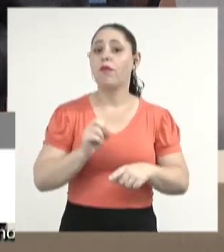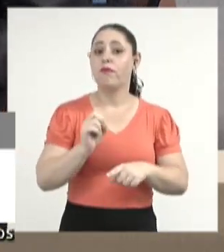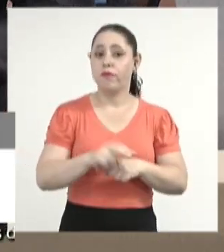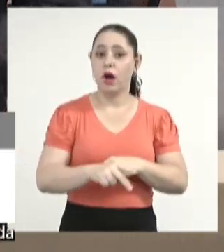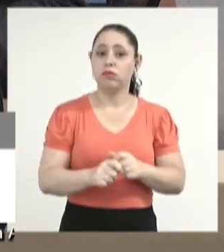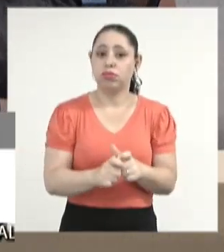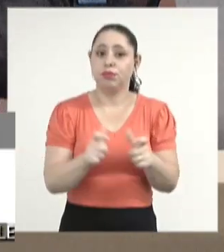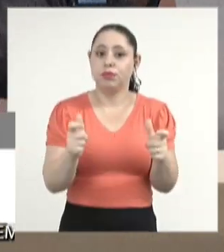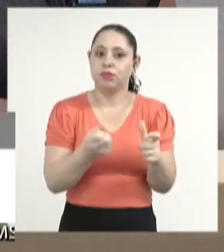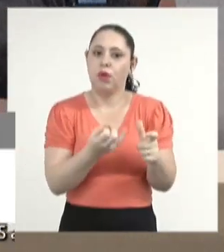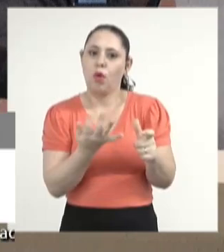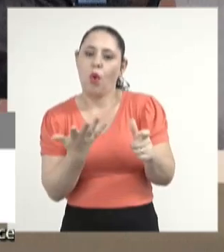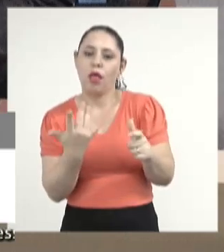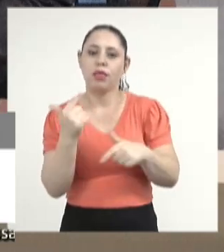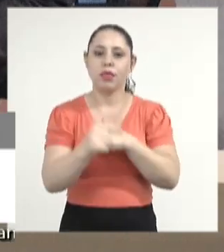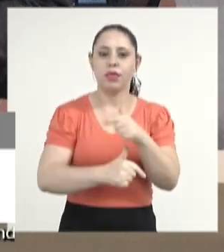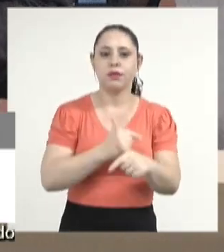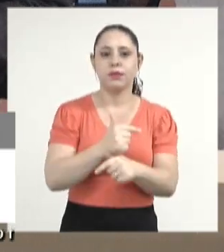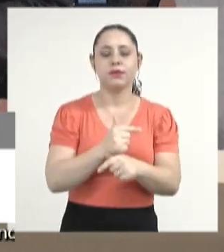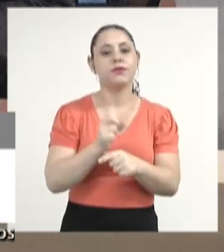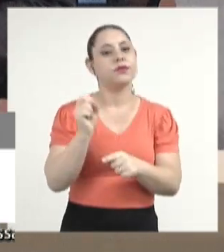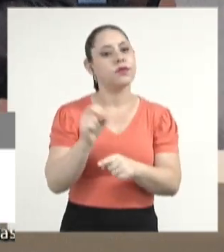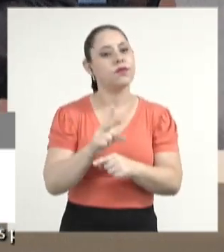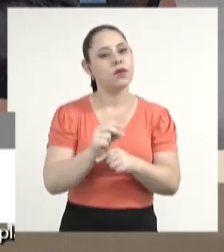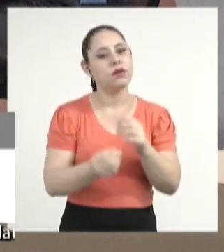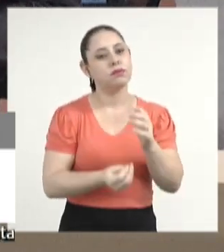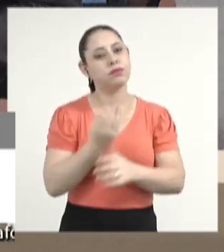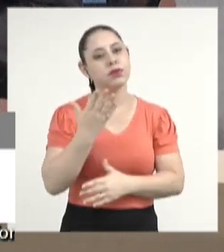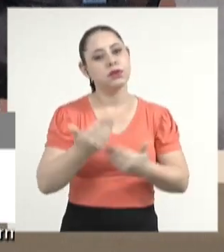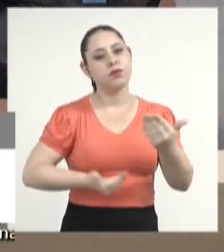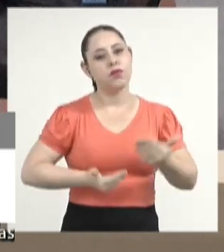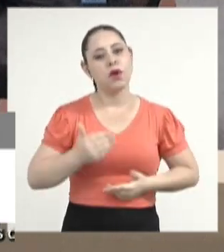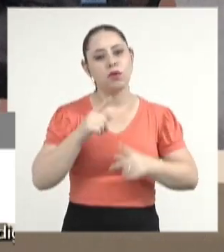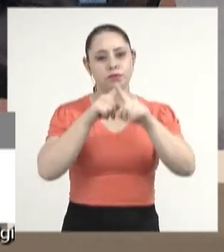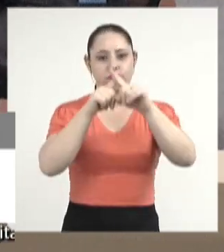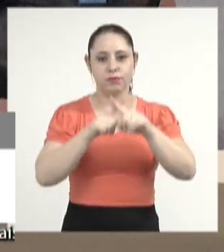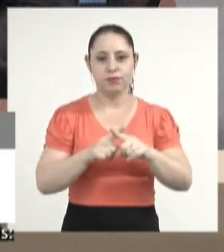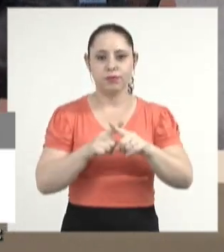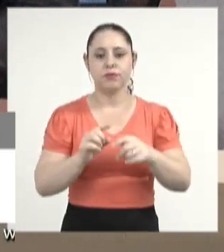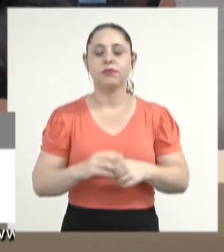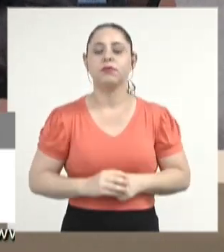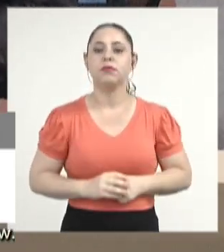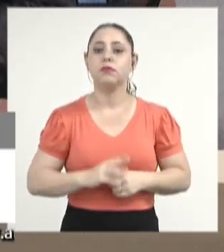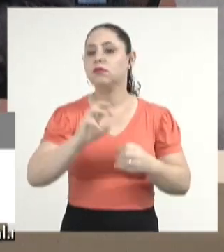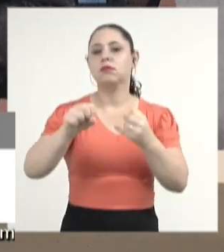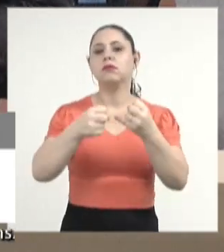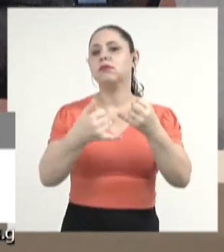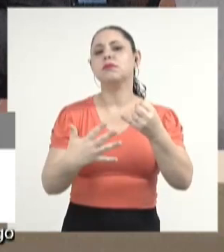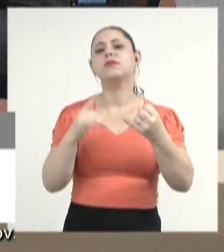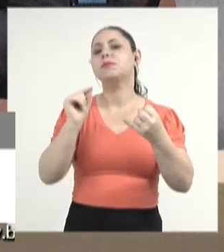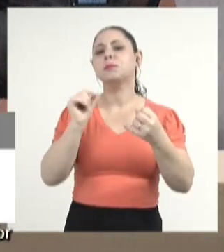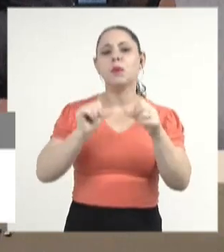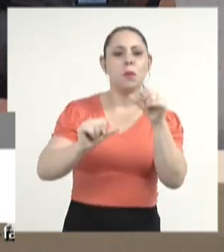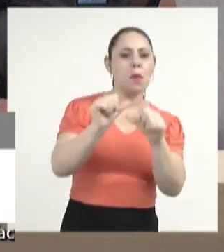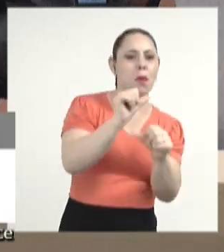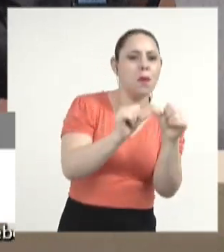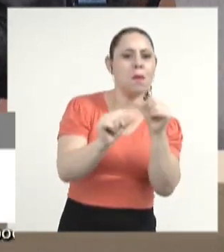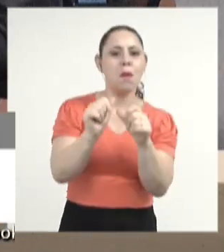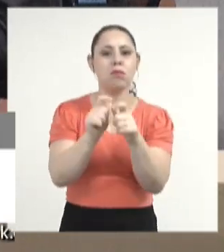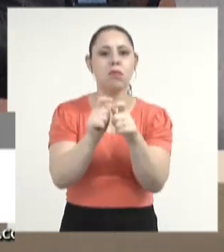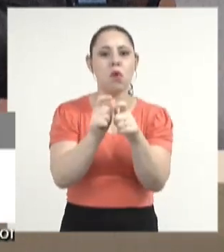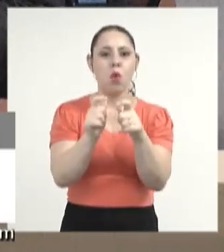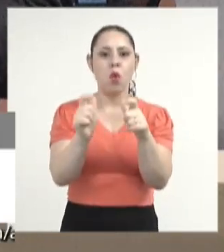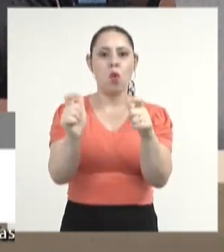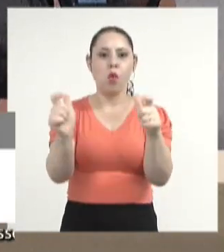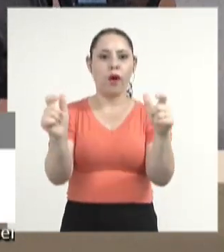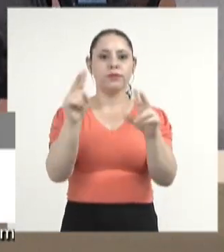cargos em funções também para os servidores efetivos, e a justificativa são as mudanças e também o